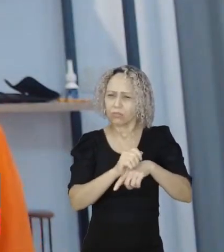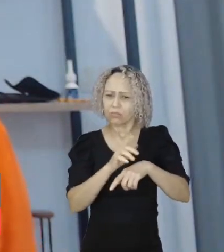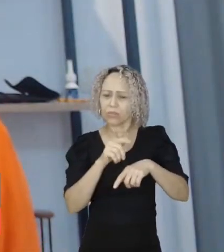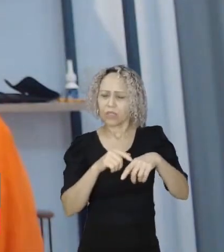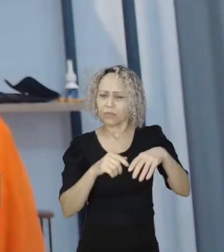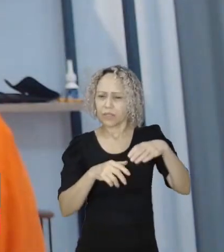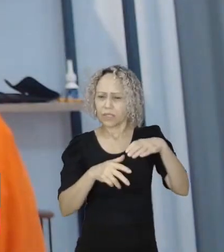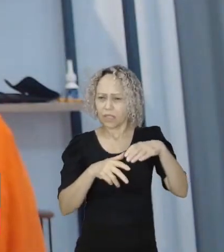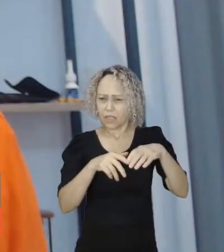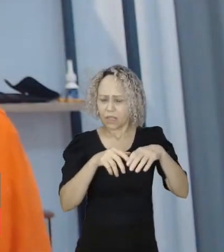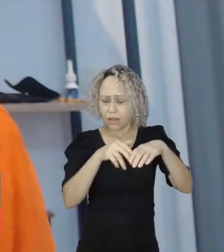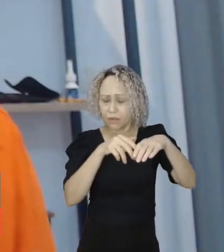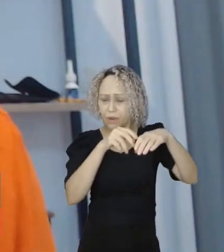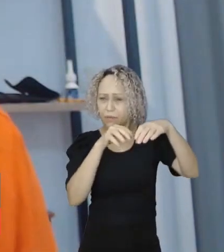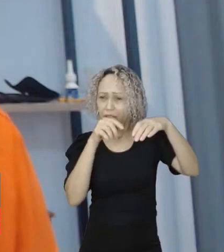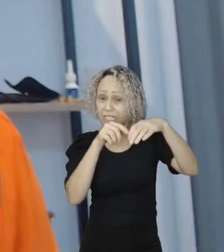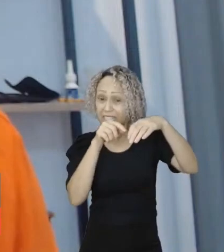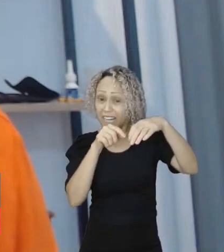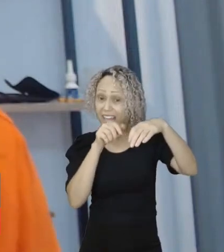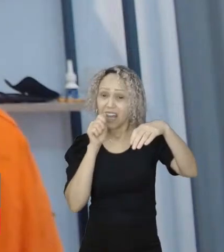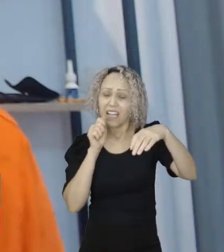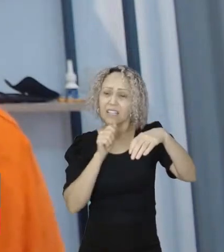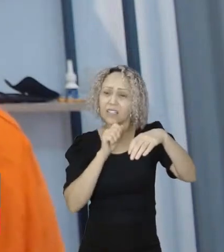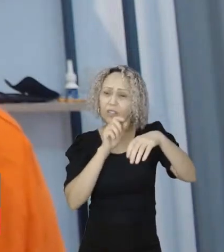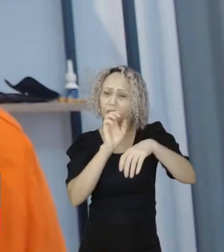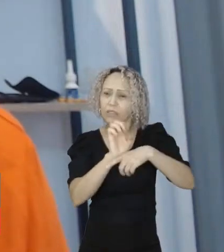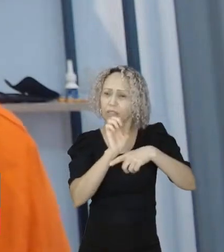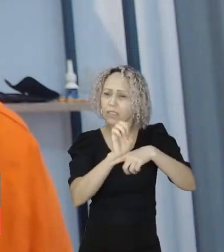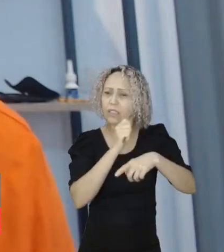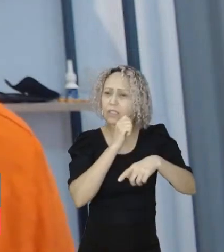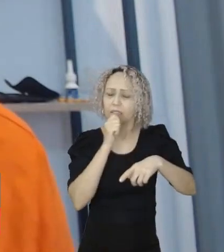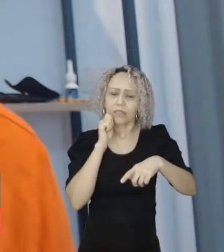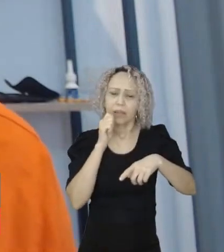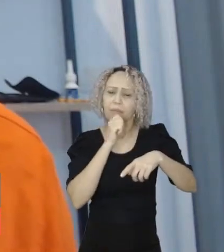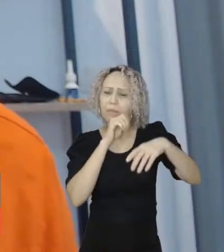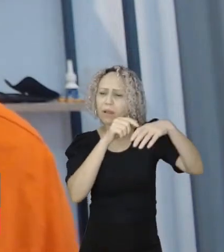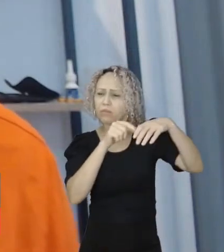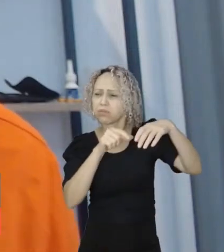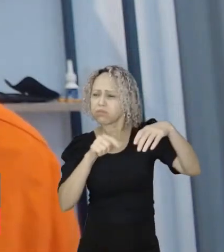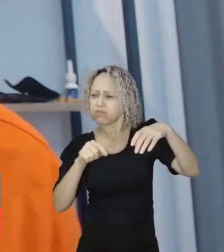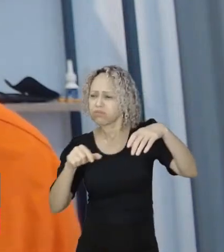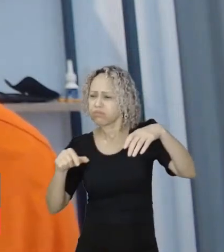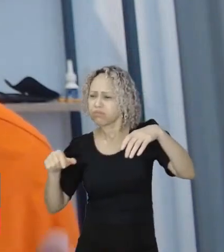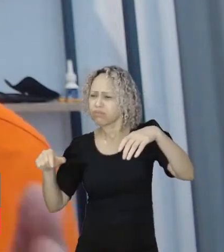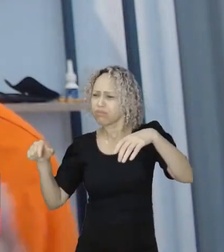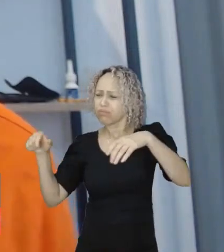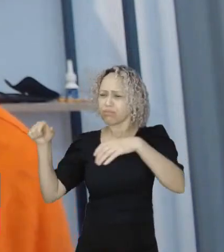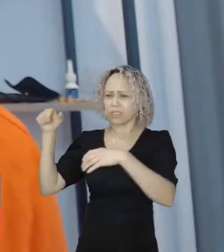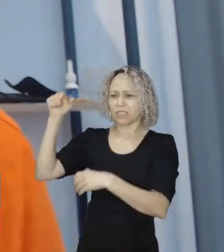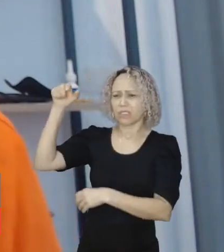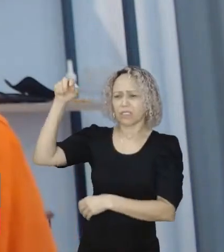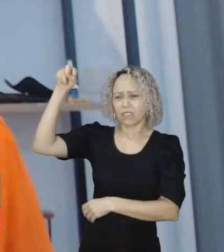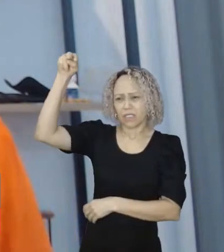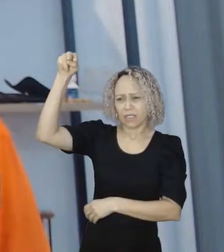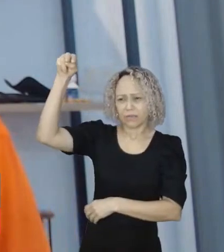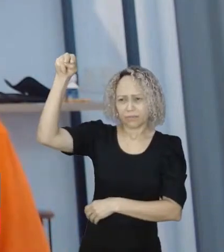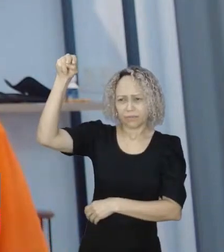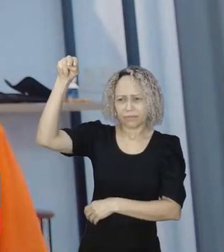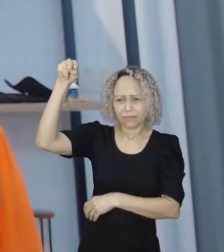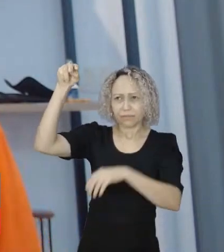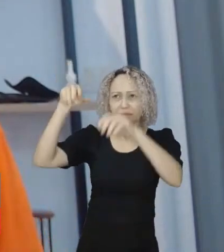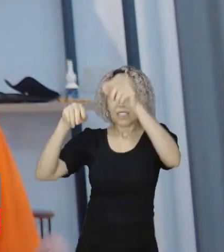empresa, do setor de petróleo e gás. Nós teremos, como você bem colocou, em torno de 9%, ou melhor, 16% que